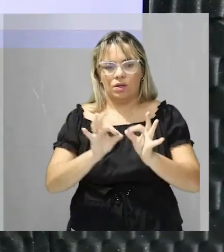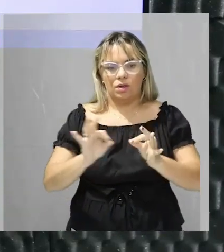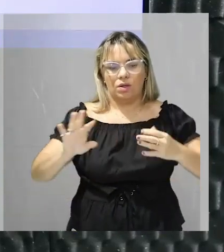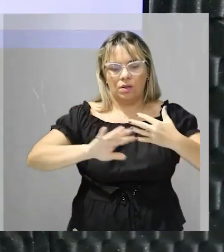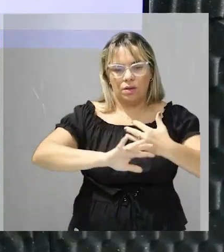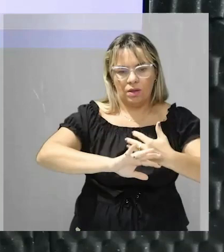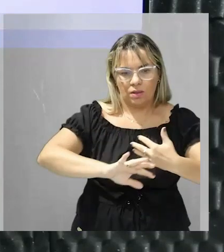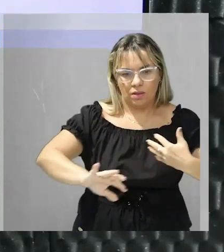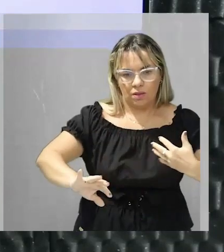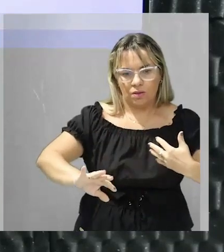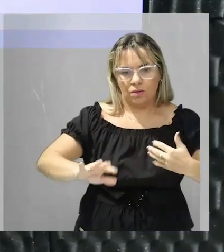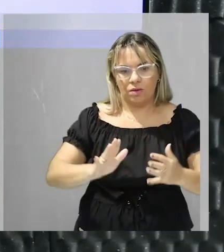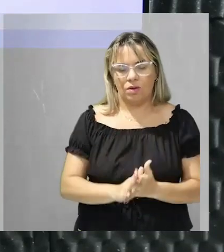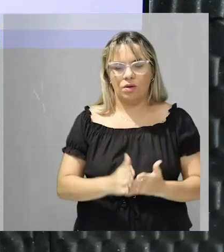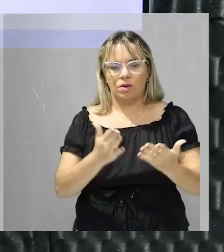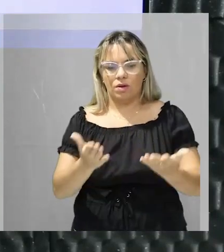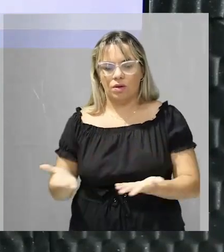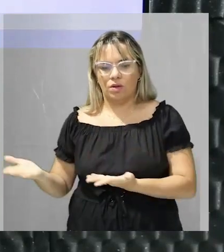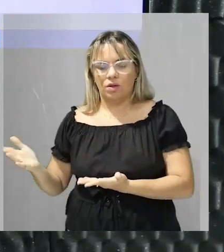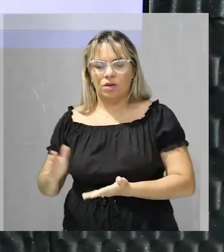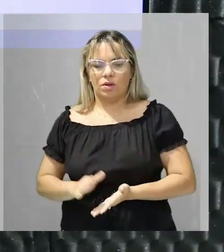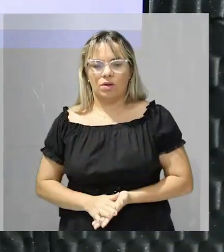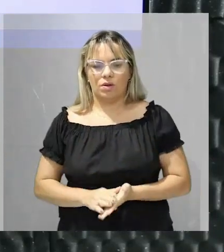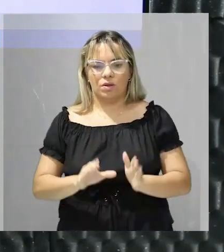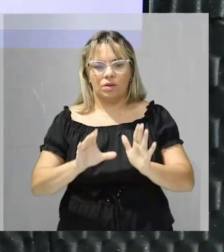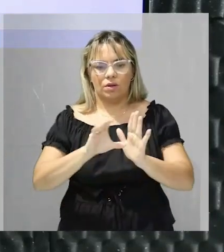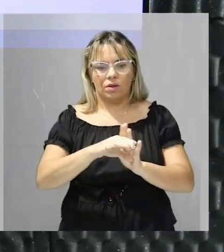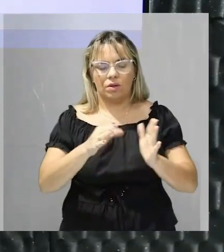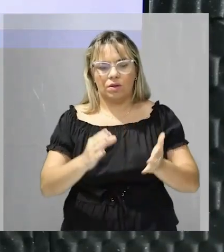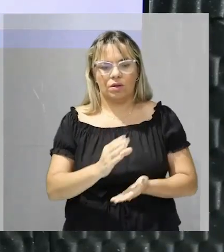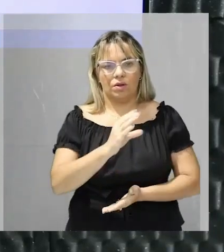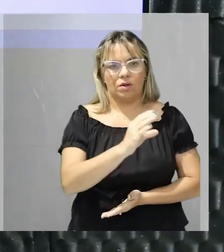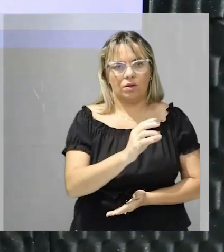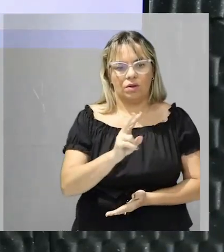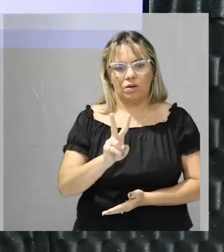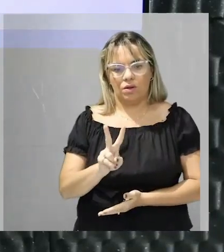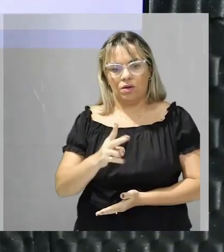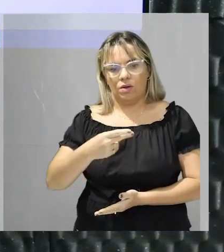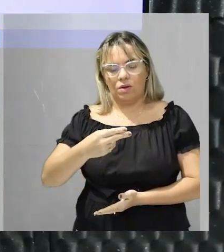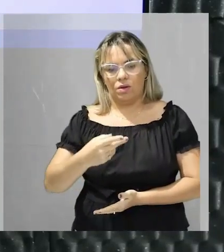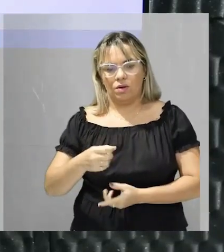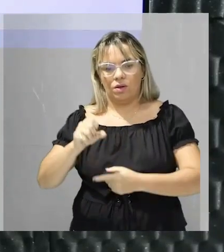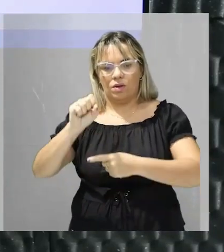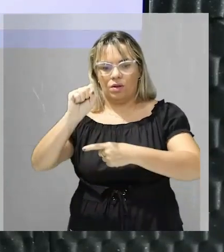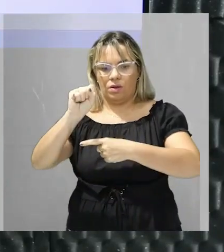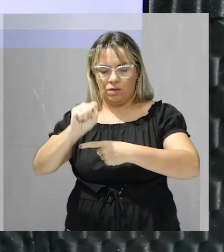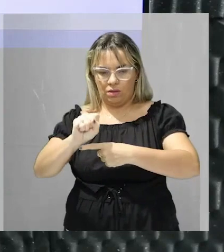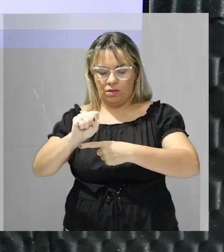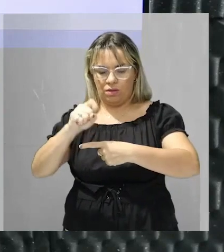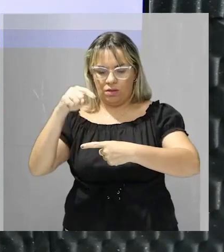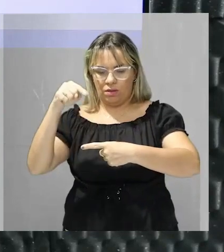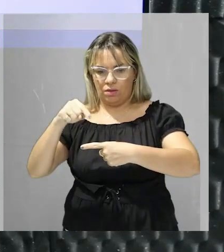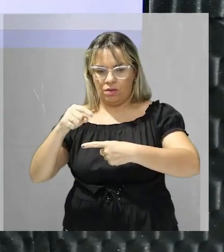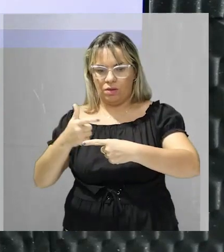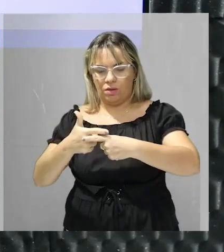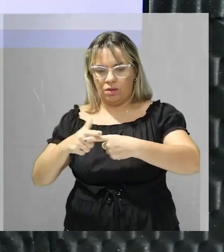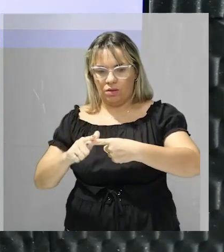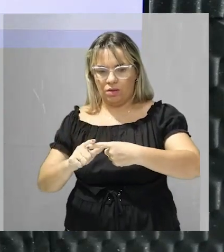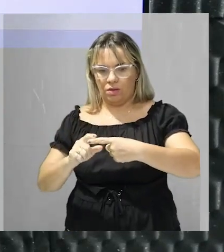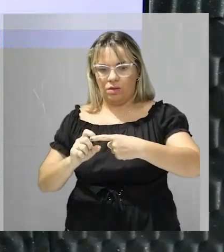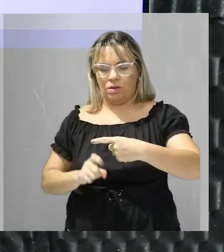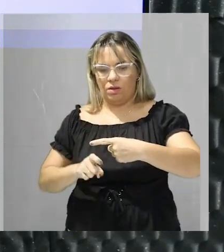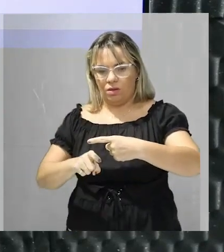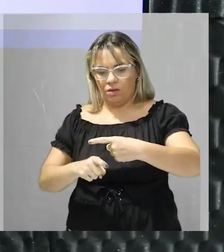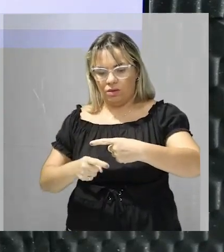de dispersão definida por coeficiente de variação é igual a s dividido por x